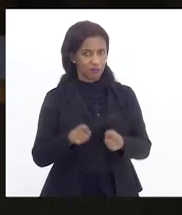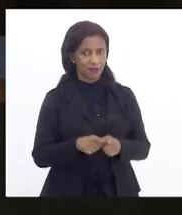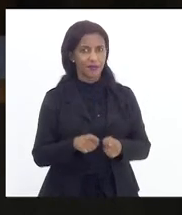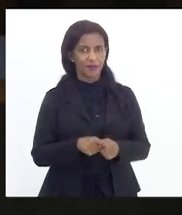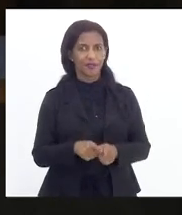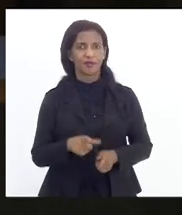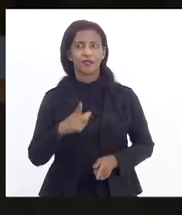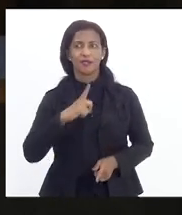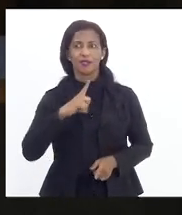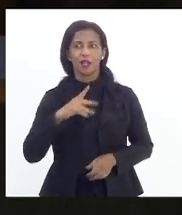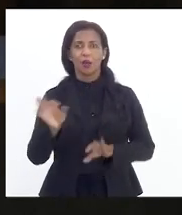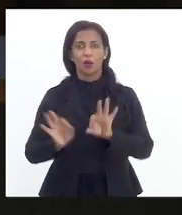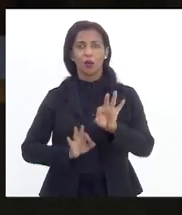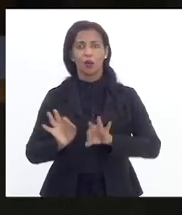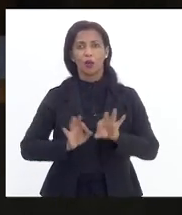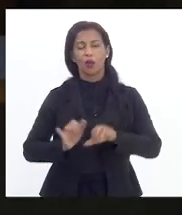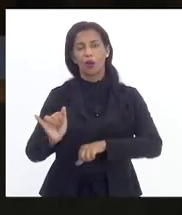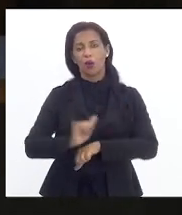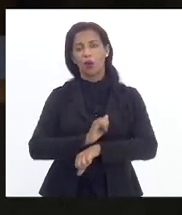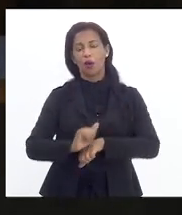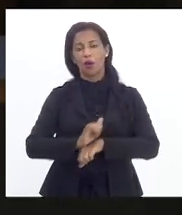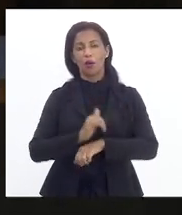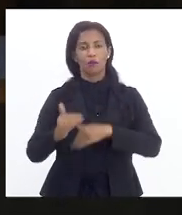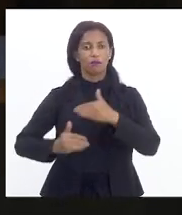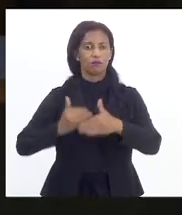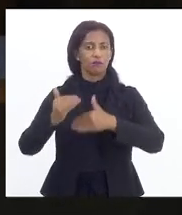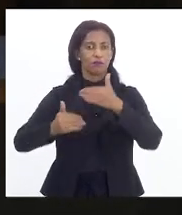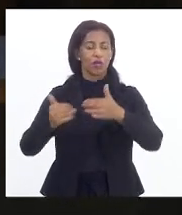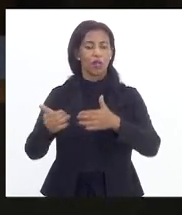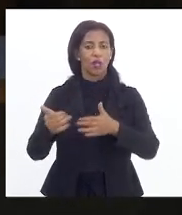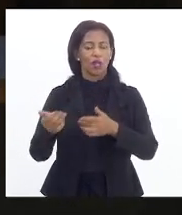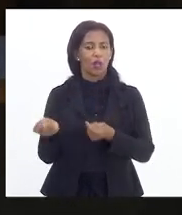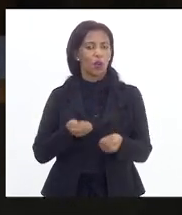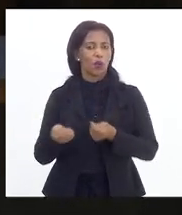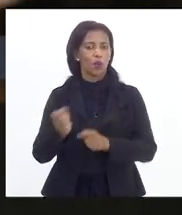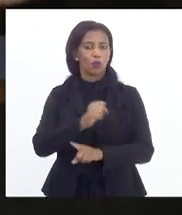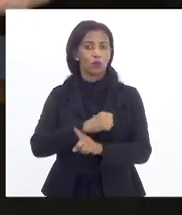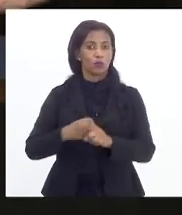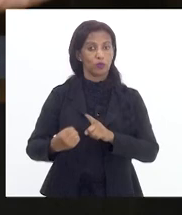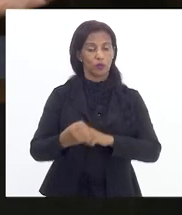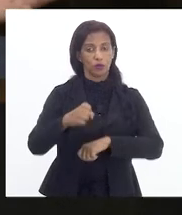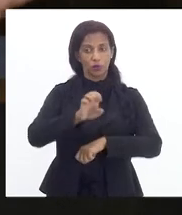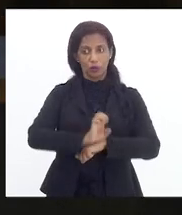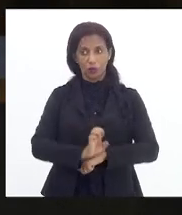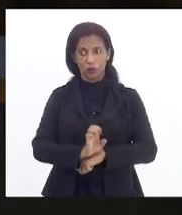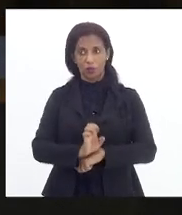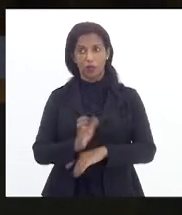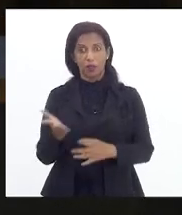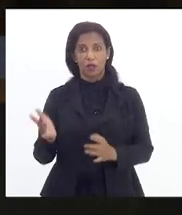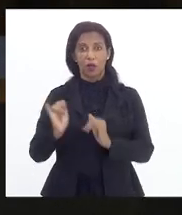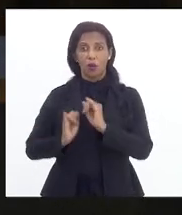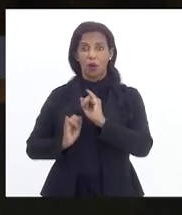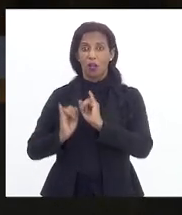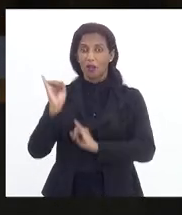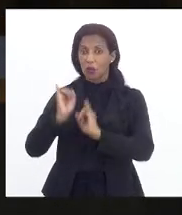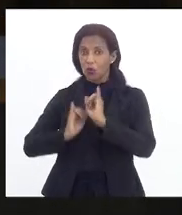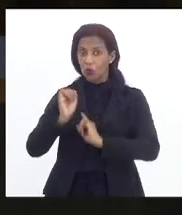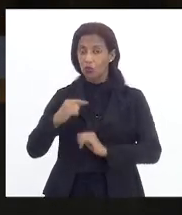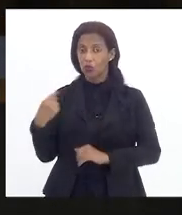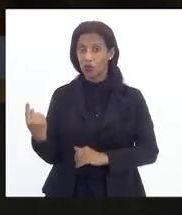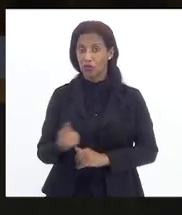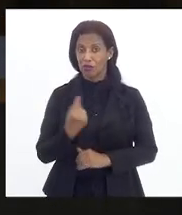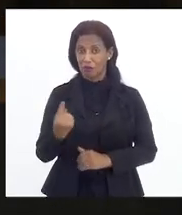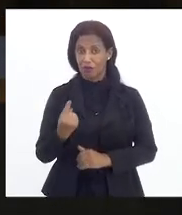também tenhamos um plano estratégico dos movimentos econômico e social do estado senão a indústria a nossa continuar